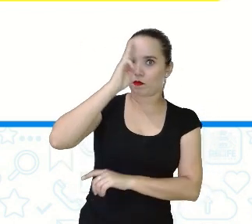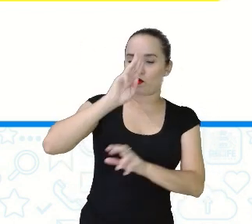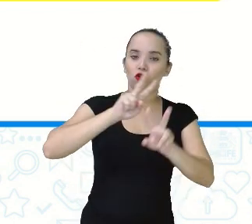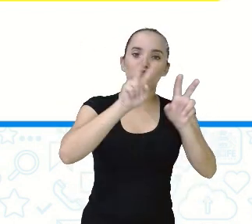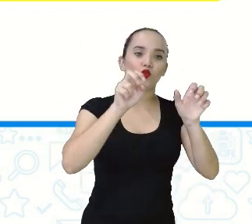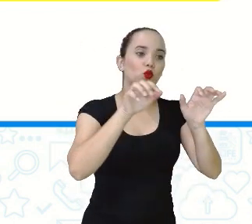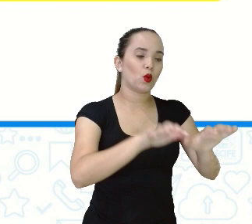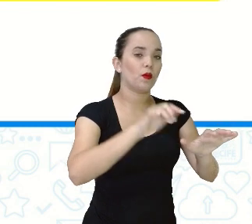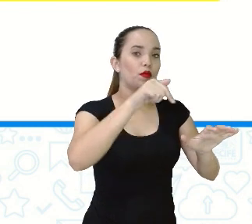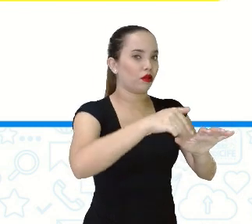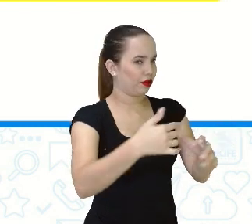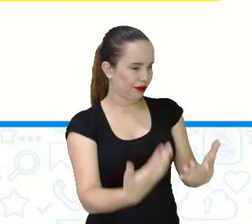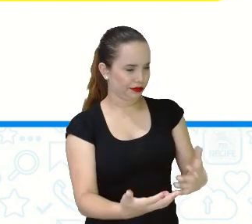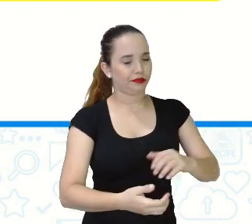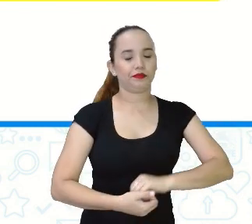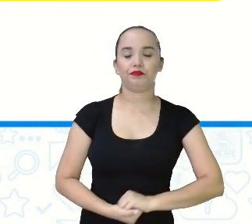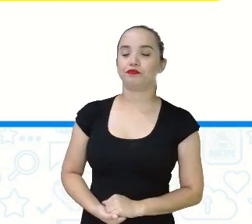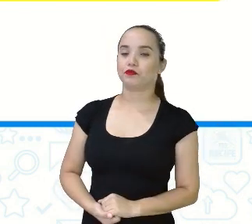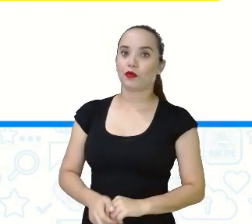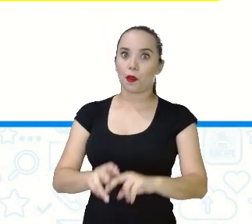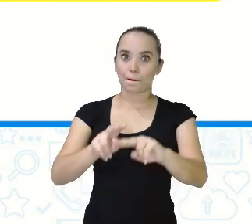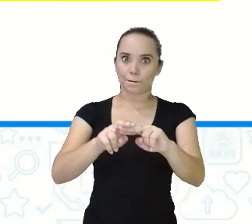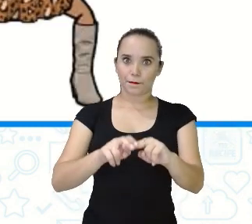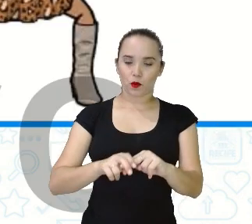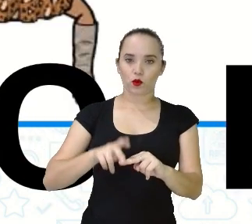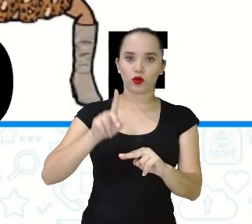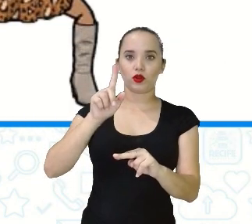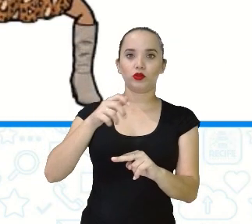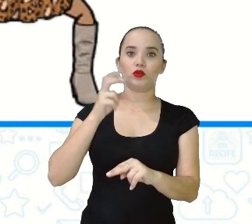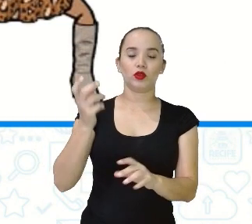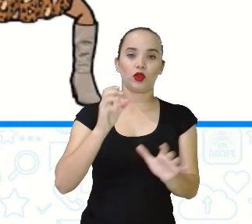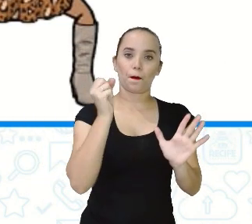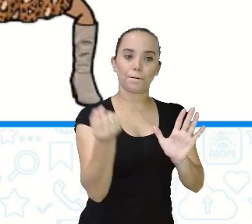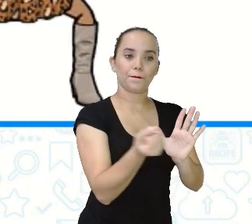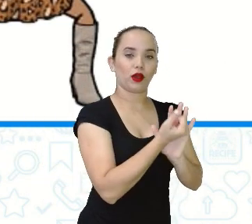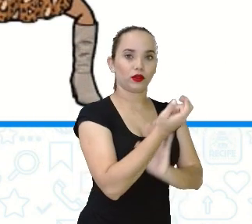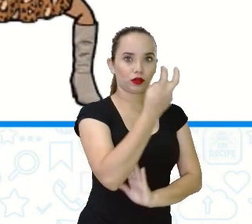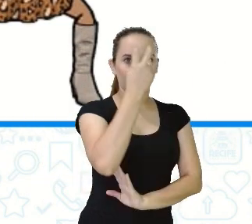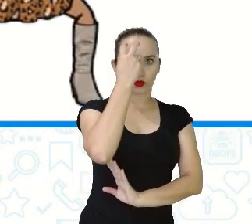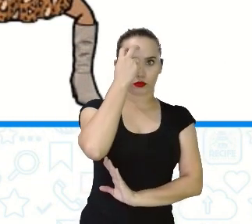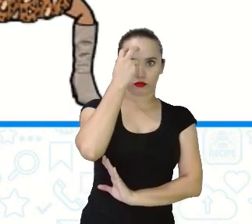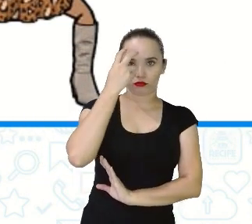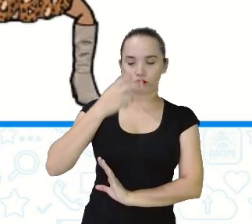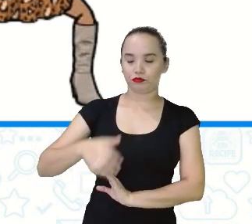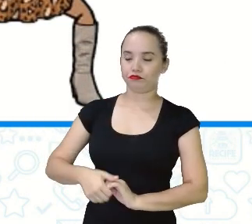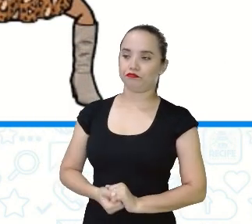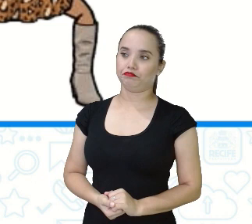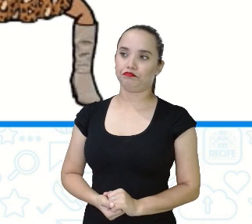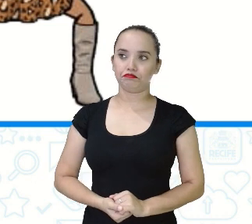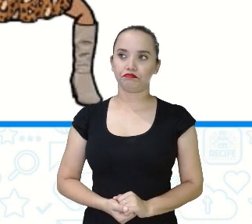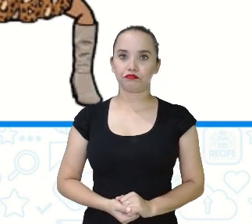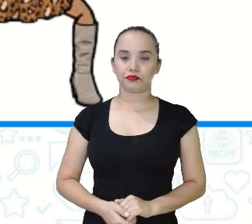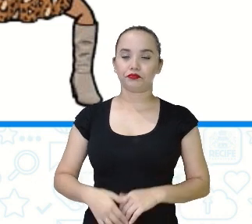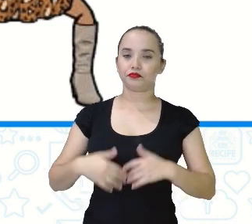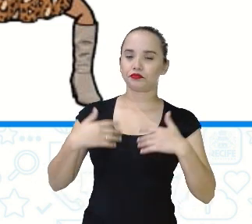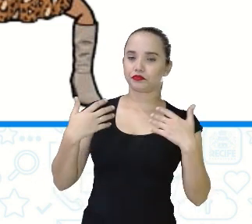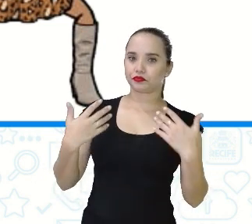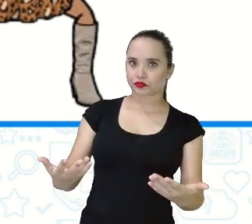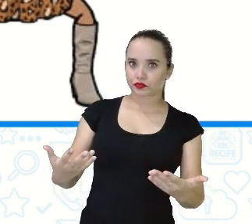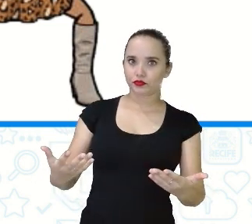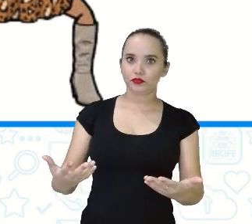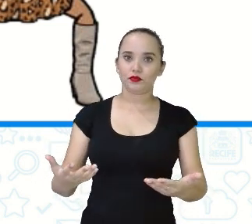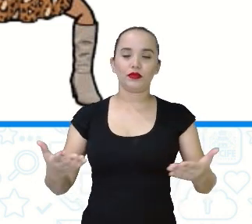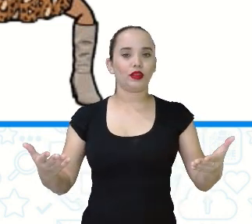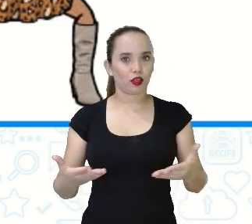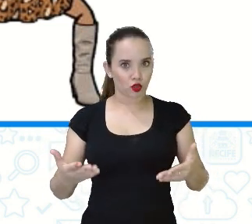fato. É por isso que ele é considerado um patrimônio, certo? Aí, como eu disse a vocês, hoje